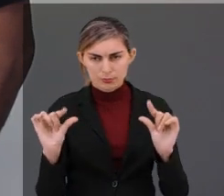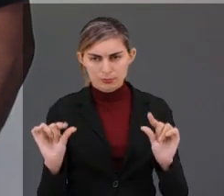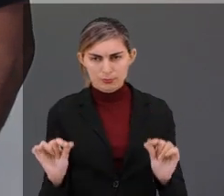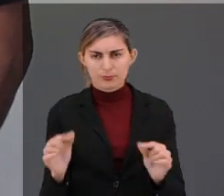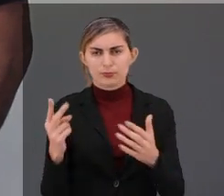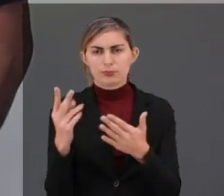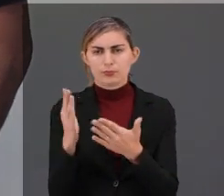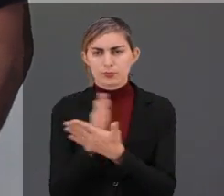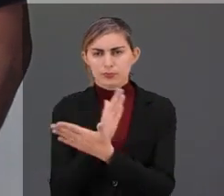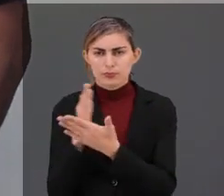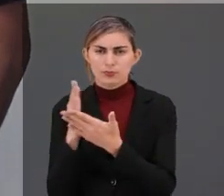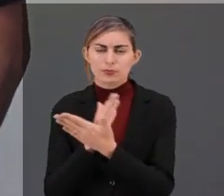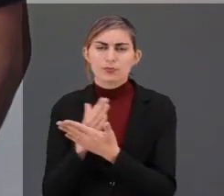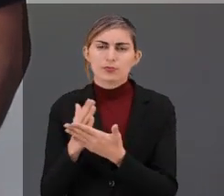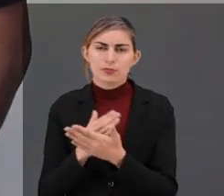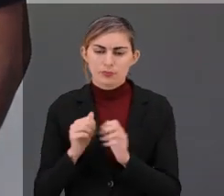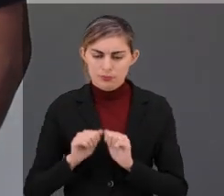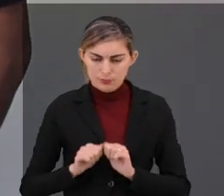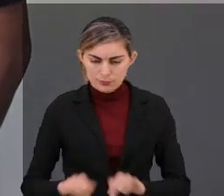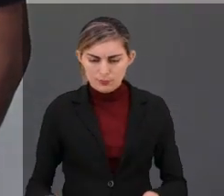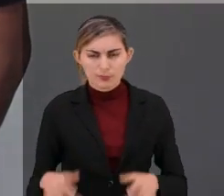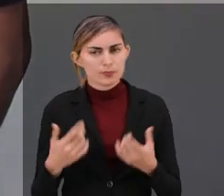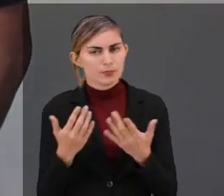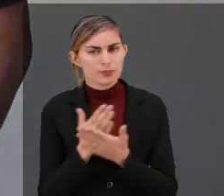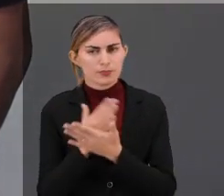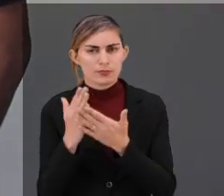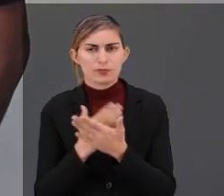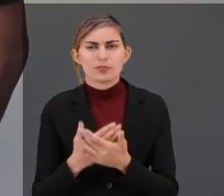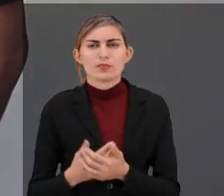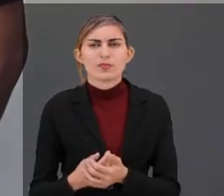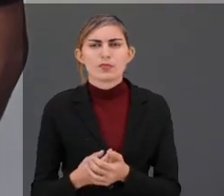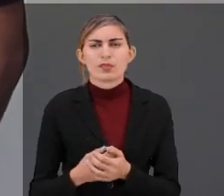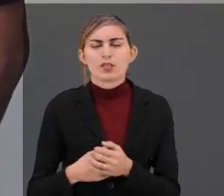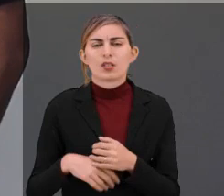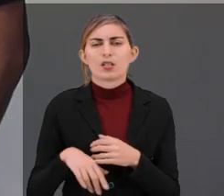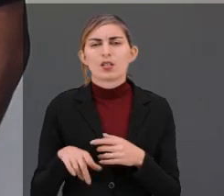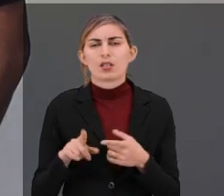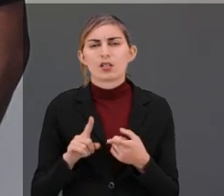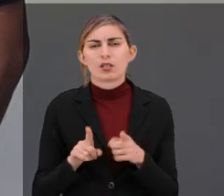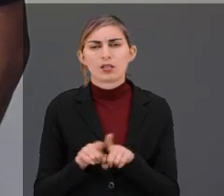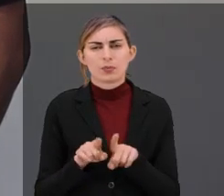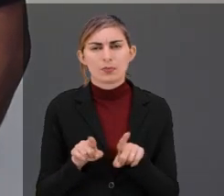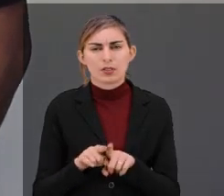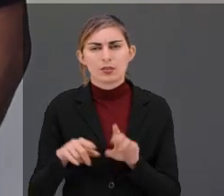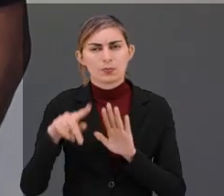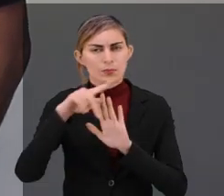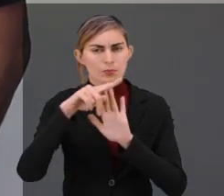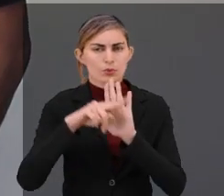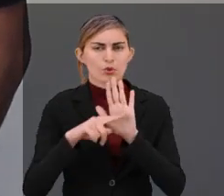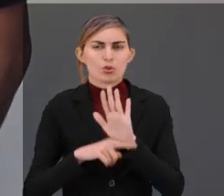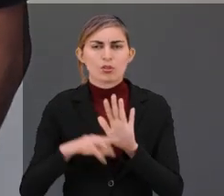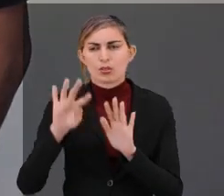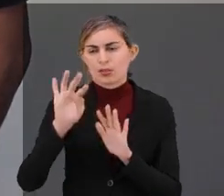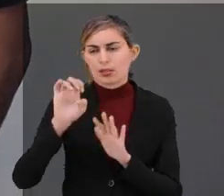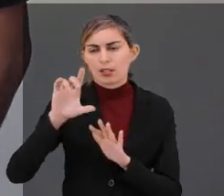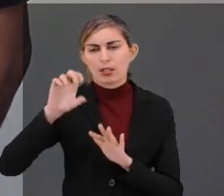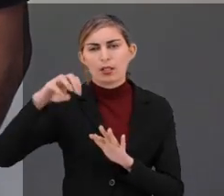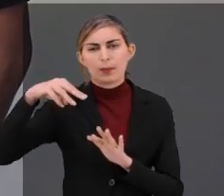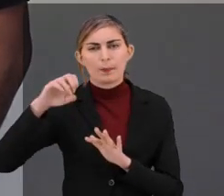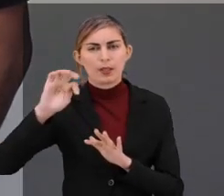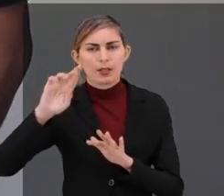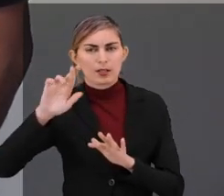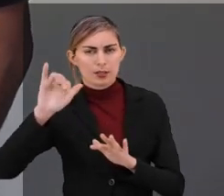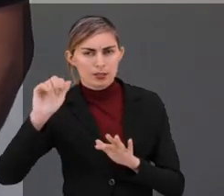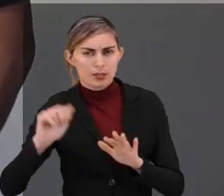índices aqui relacionados a combustíveis, a pneus. Temos um programa chamado telemetria implantado aqui na